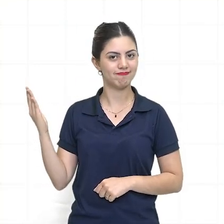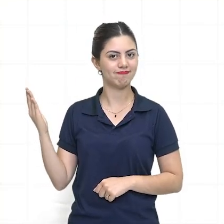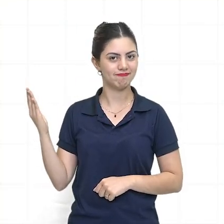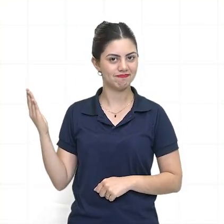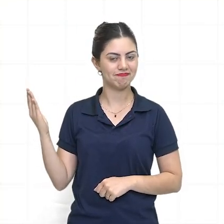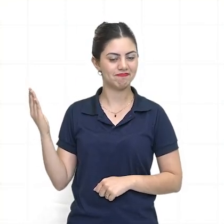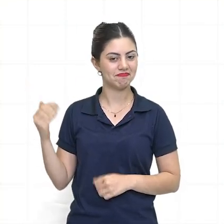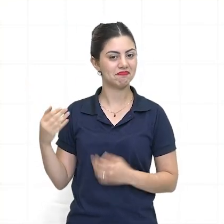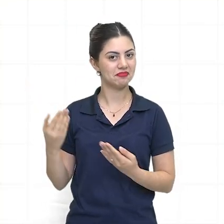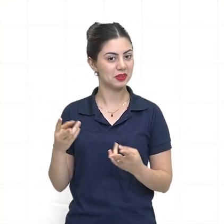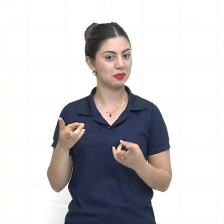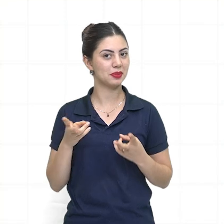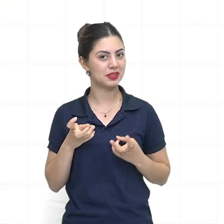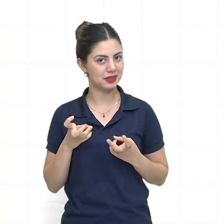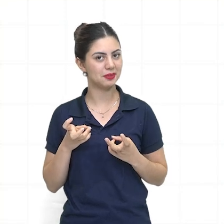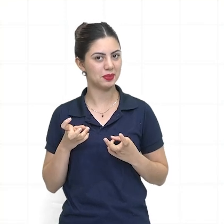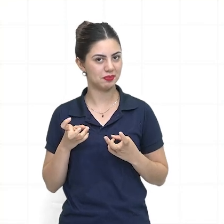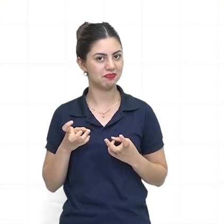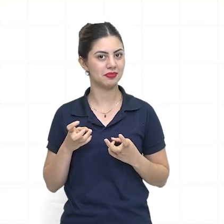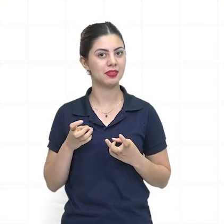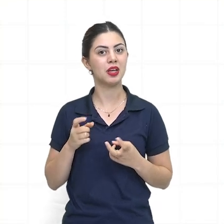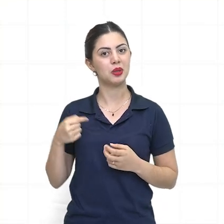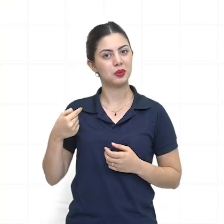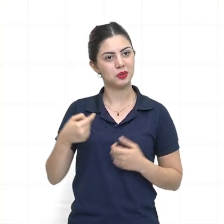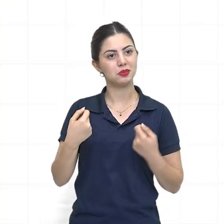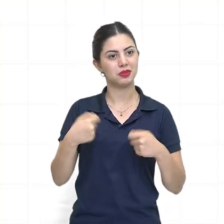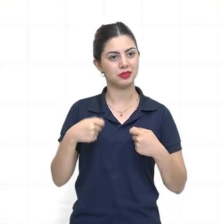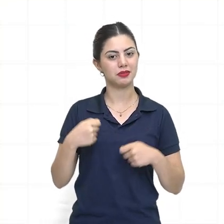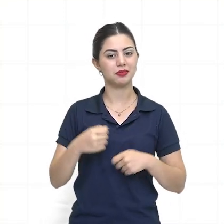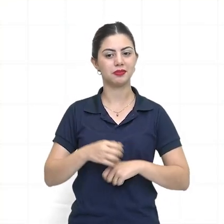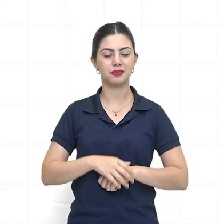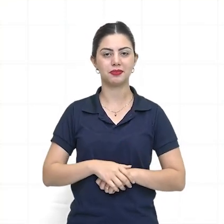uma baita dor de cabeça.